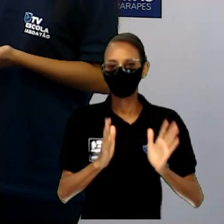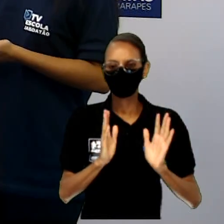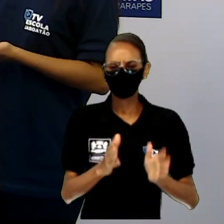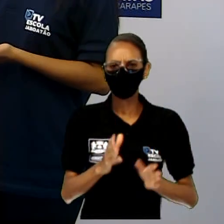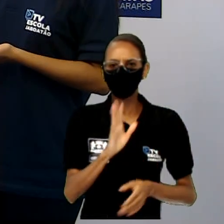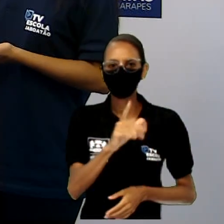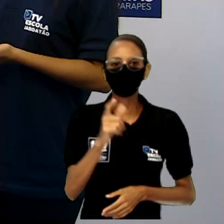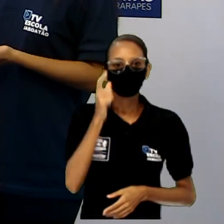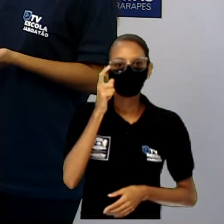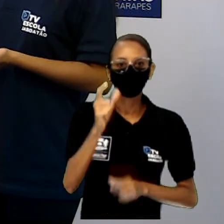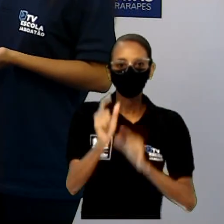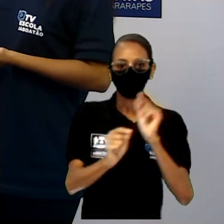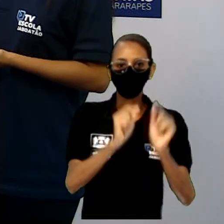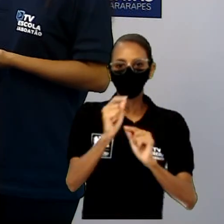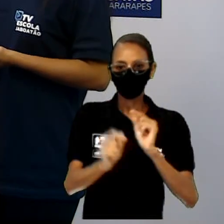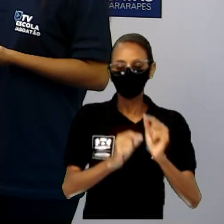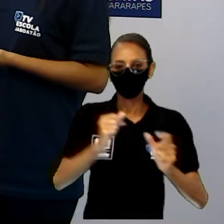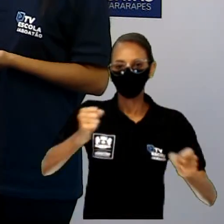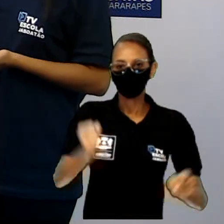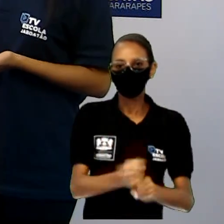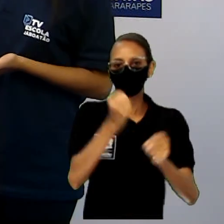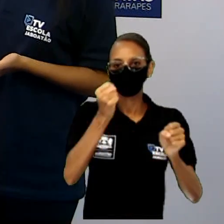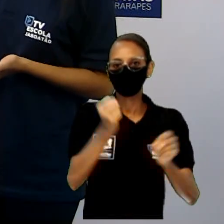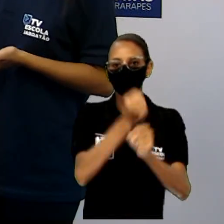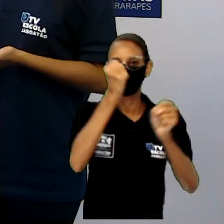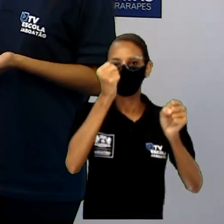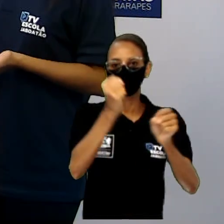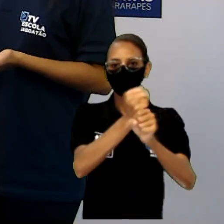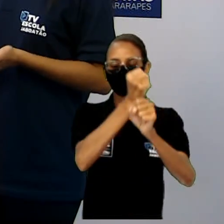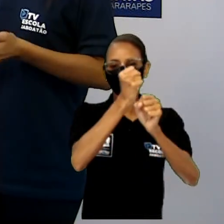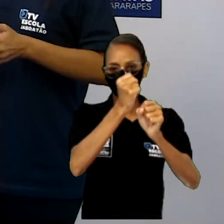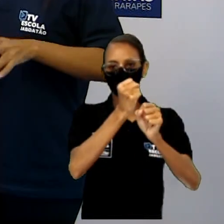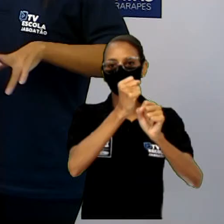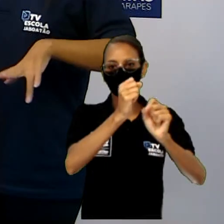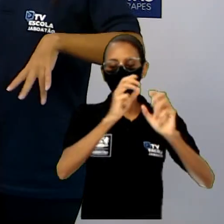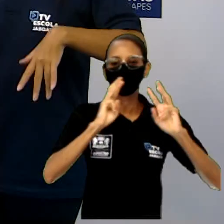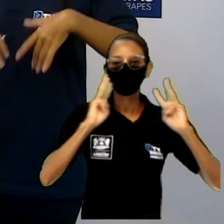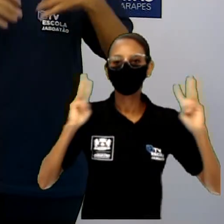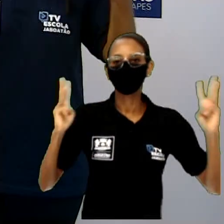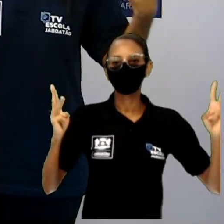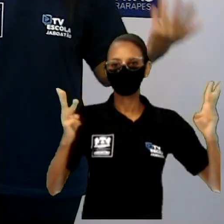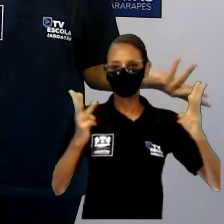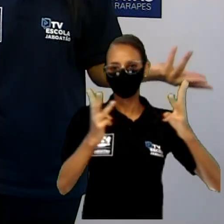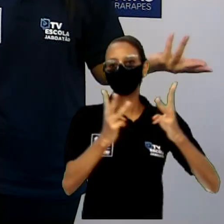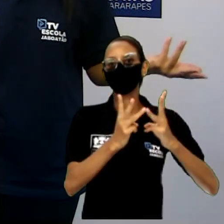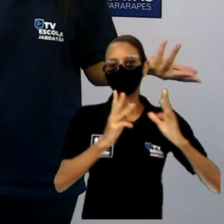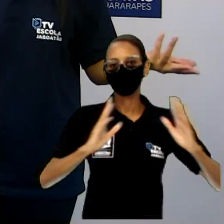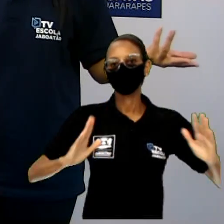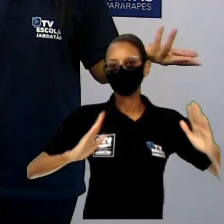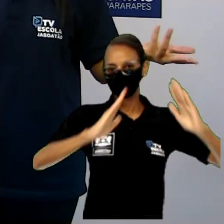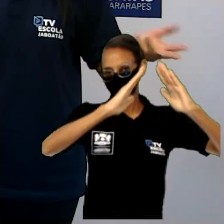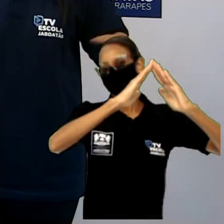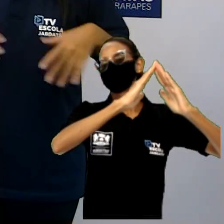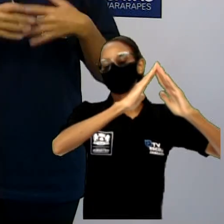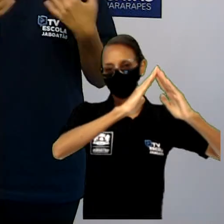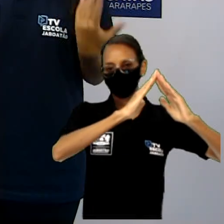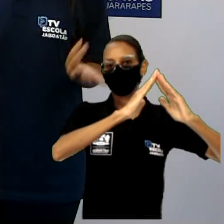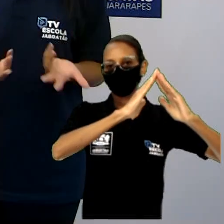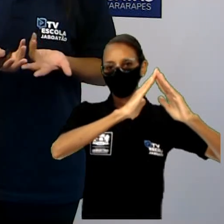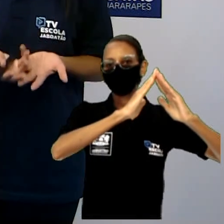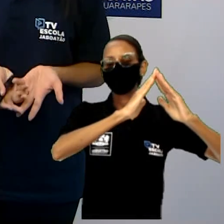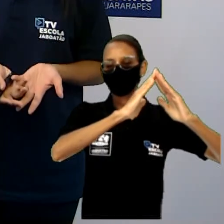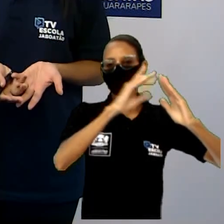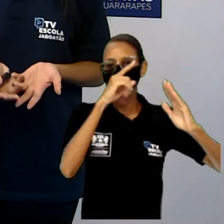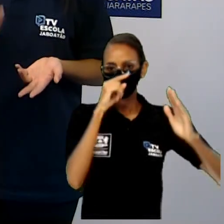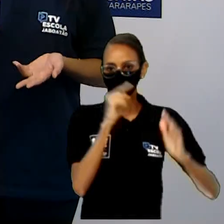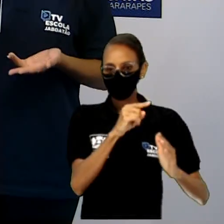aí para a construção dessa obra que se chama o Templo de Jerusalém, um dos lugares que até hoje se tornou, que é muito sagrado